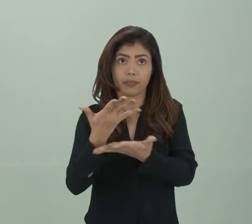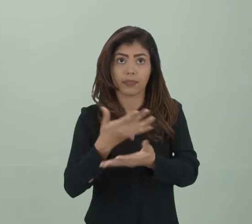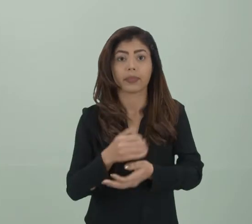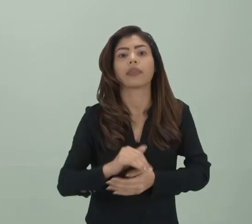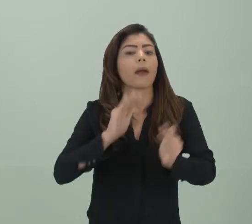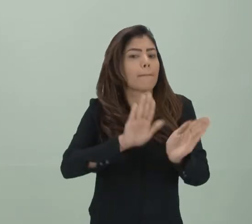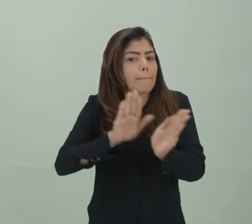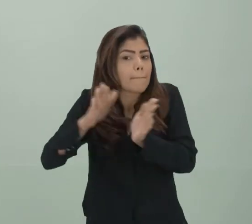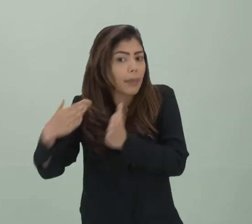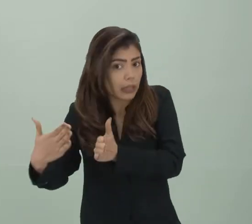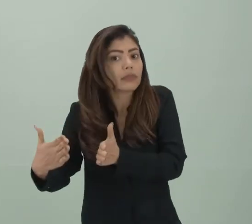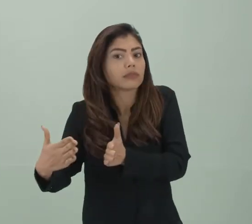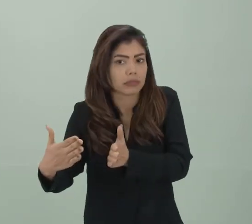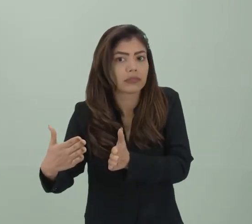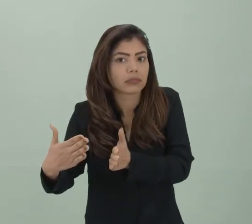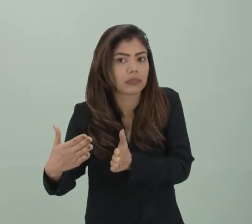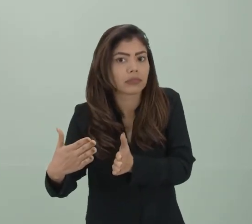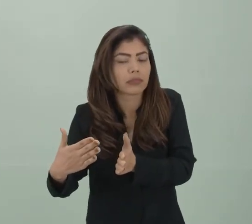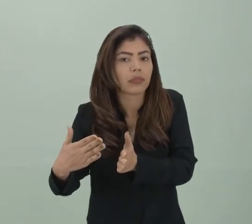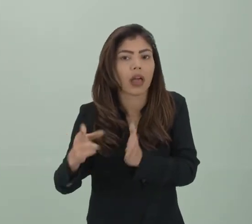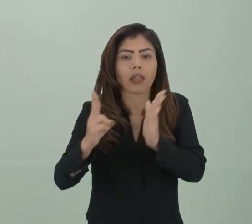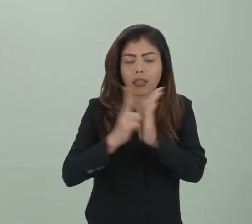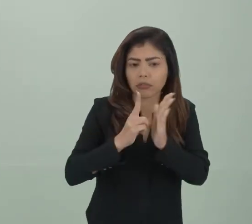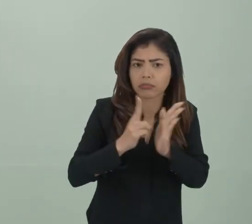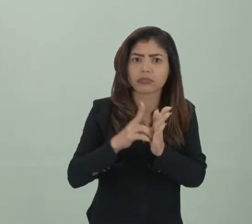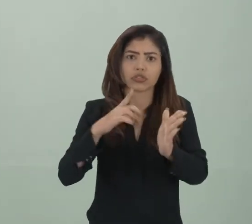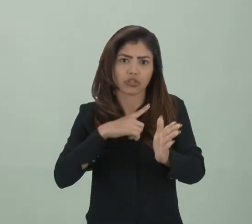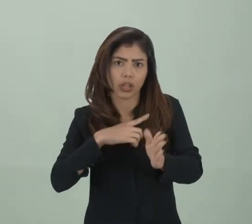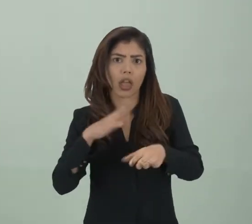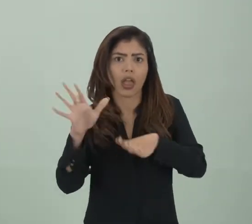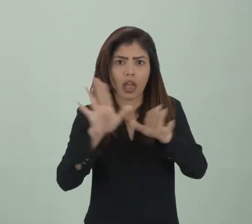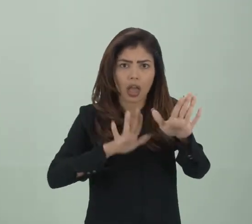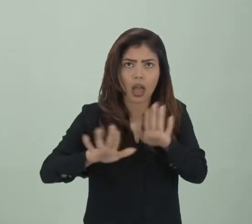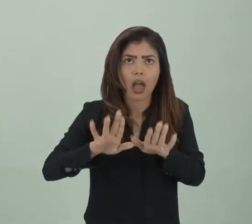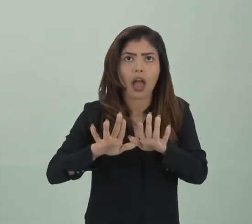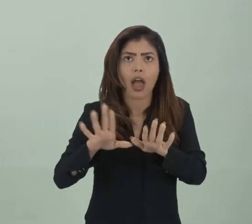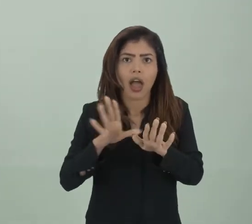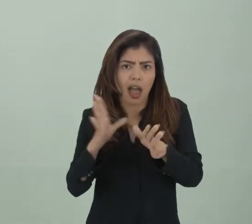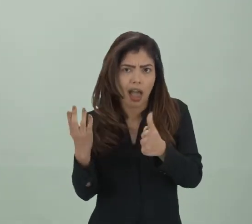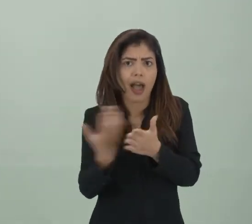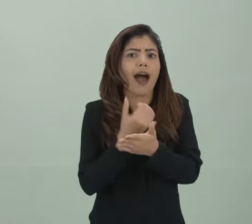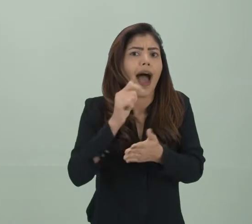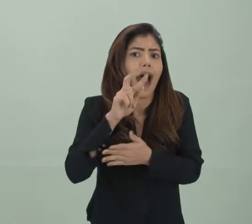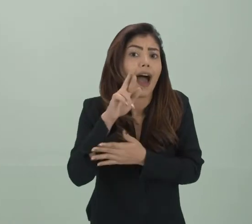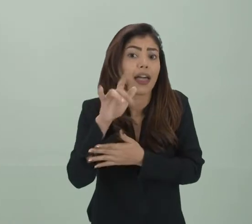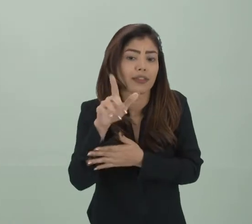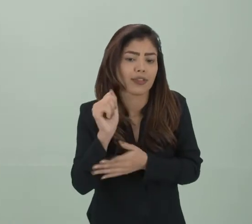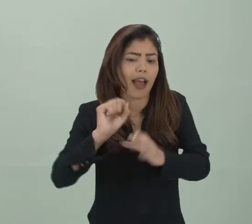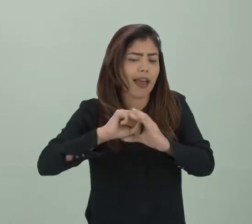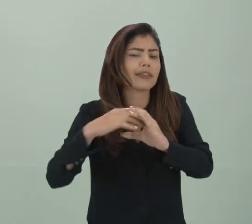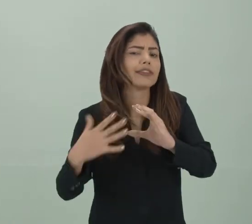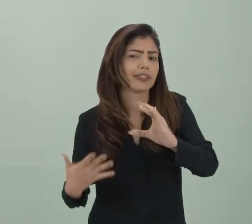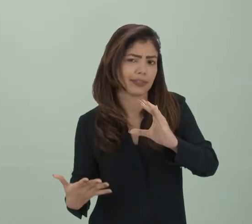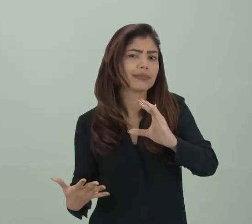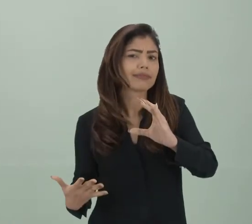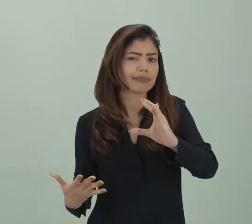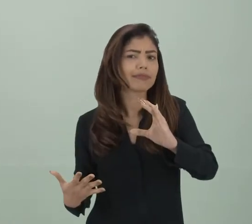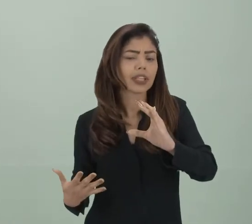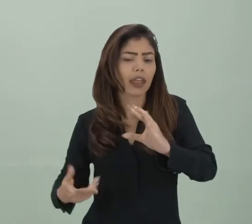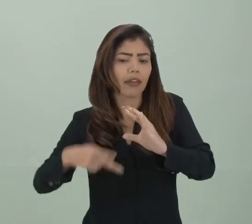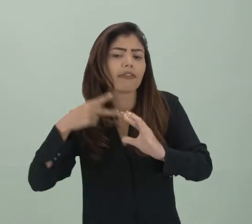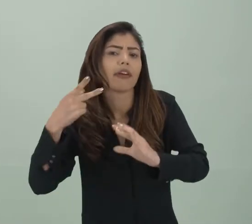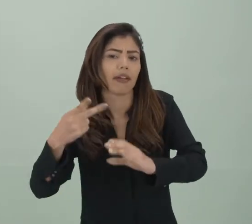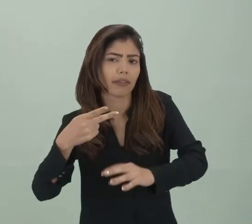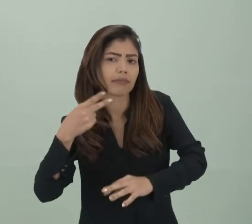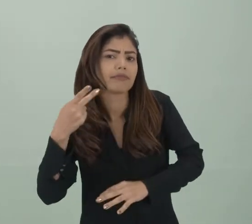espanhol ensinado para os nativos possuíam esses rasgos que nós dizemos, essas características da